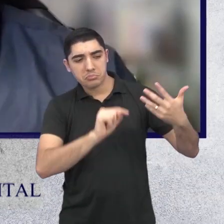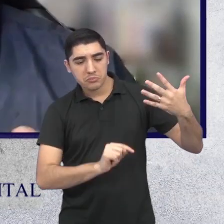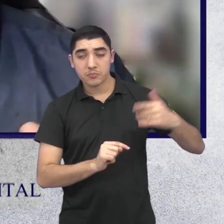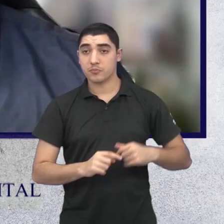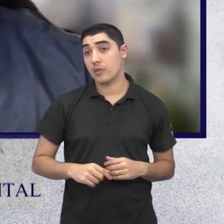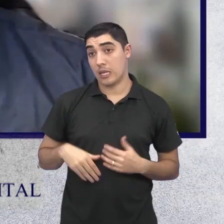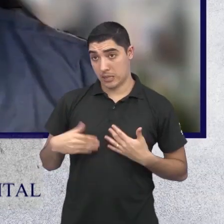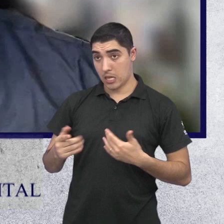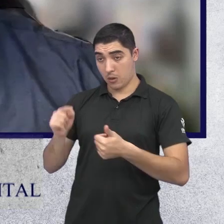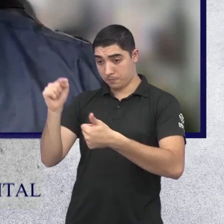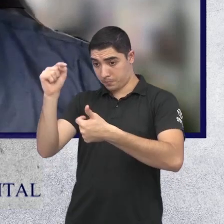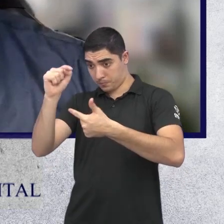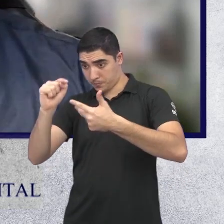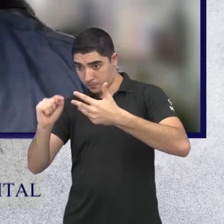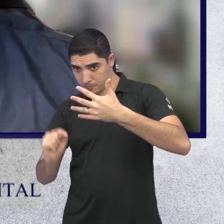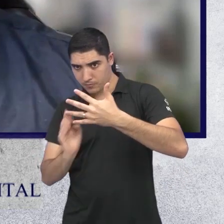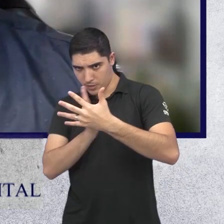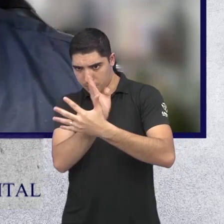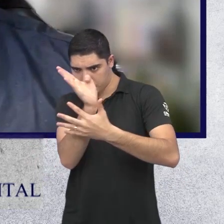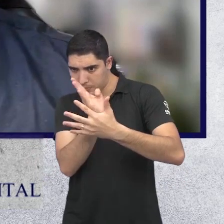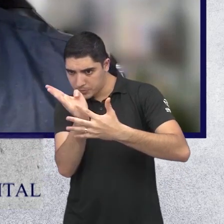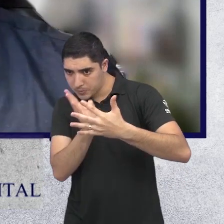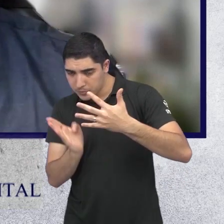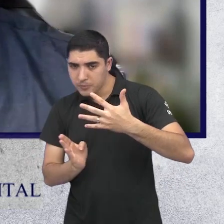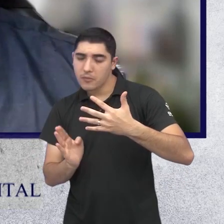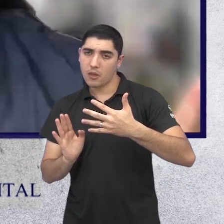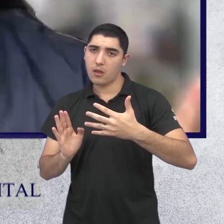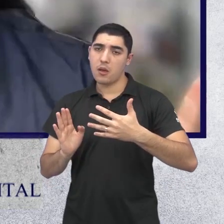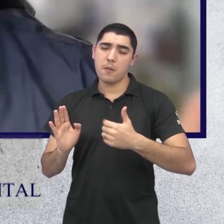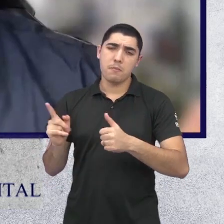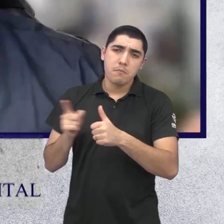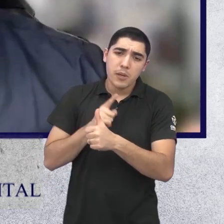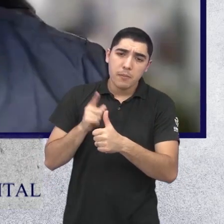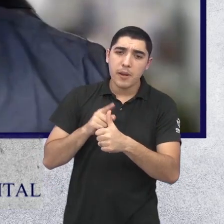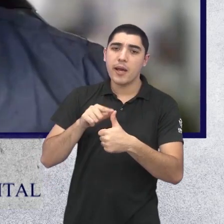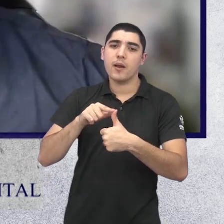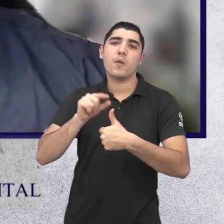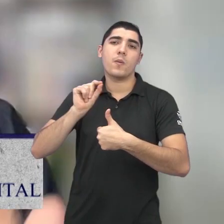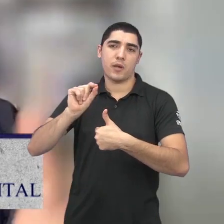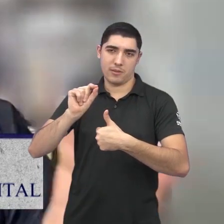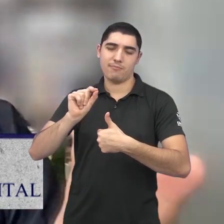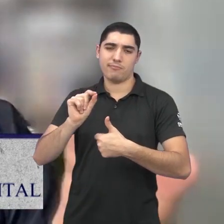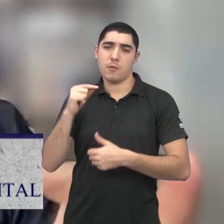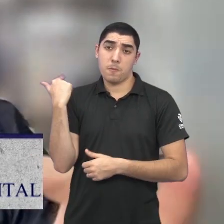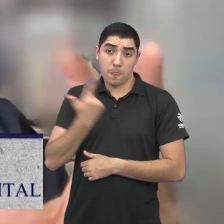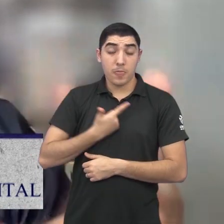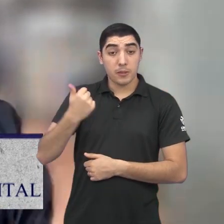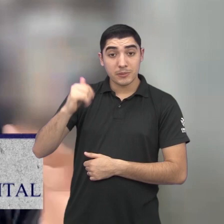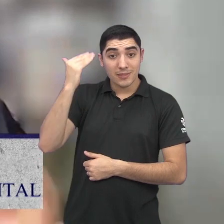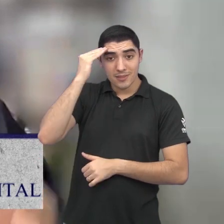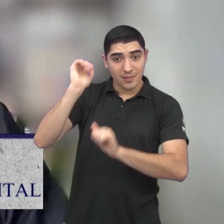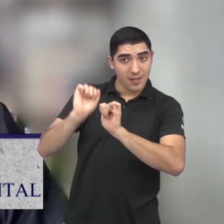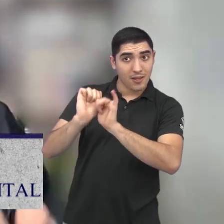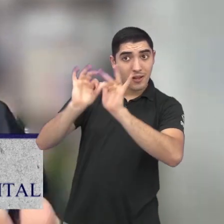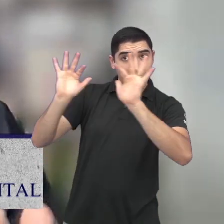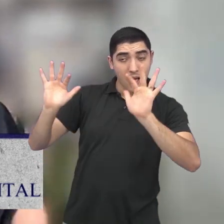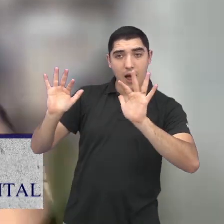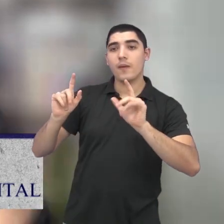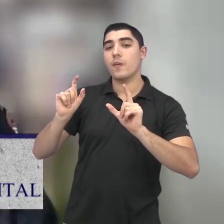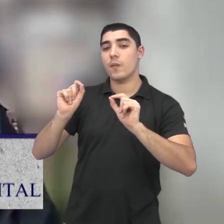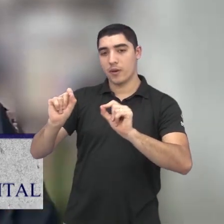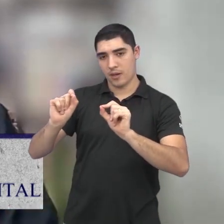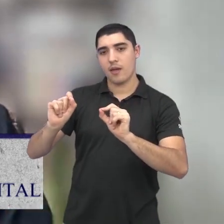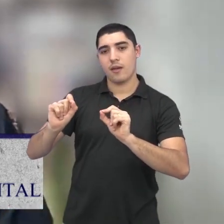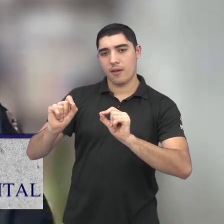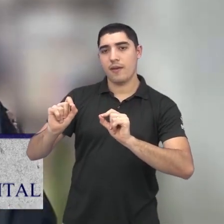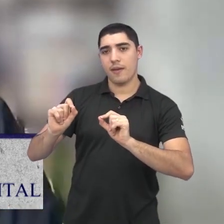Perfeito. Essas áreas, elas, bom, primeiro envolve ali, a gente tem que equilibrar a voz do negócio